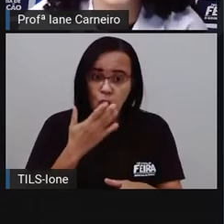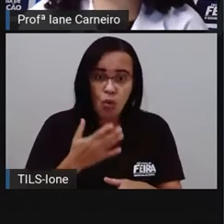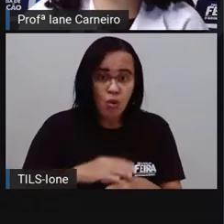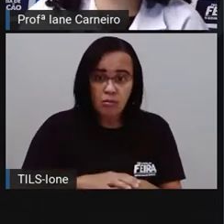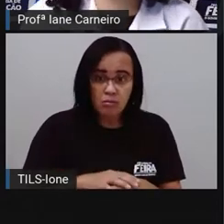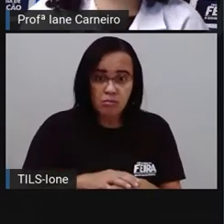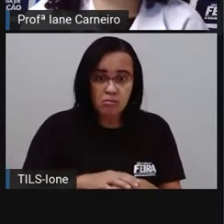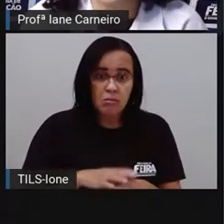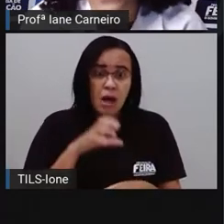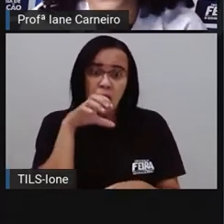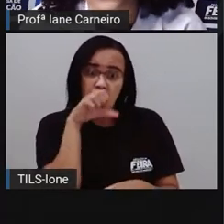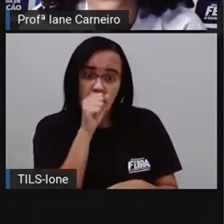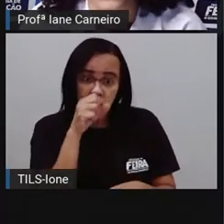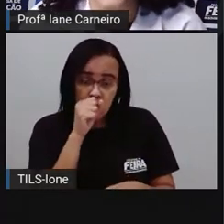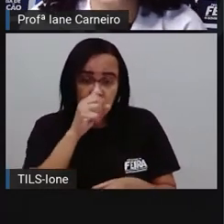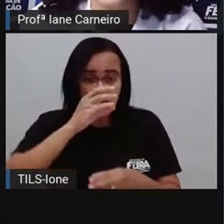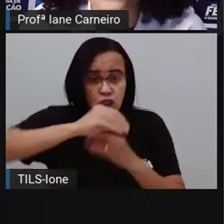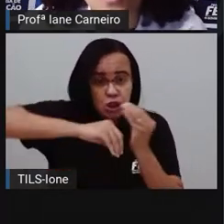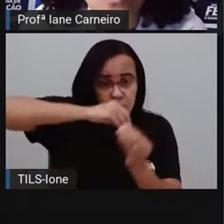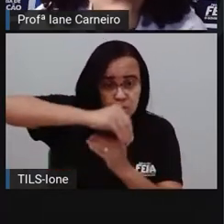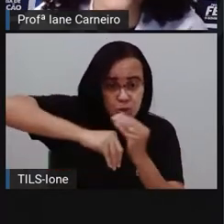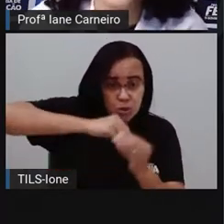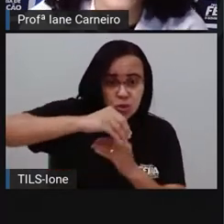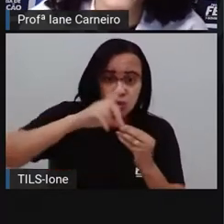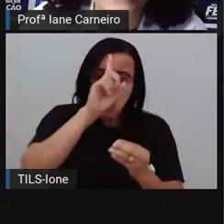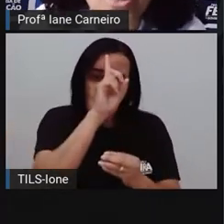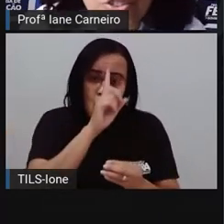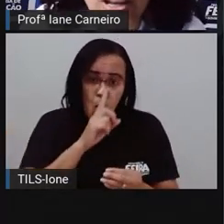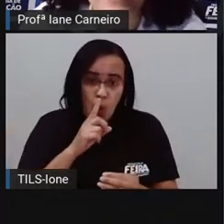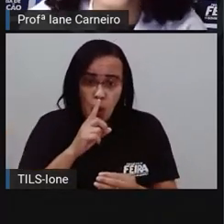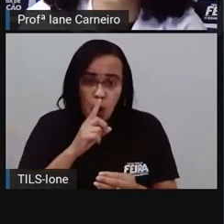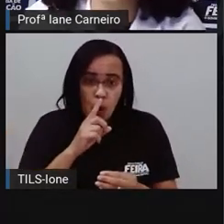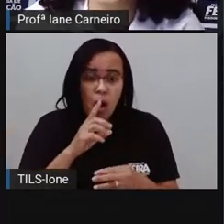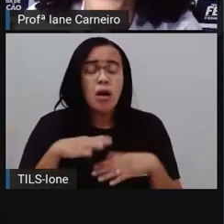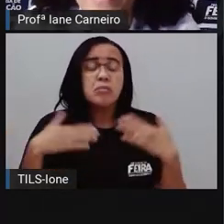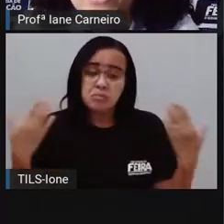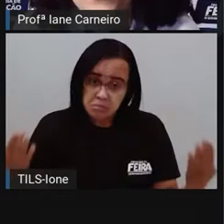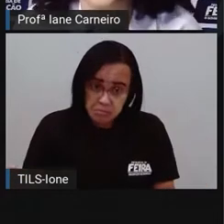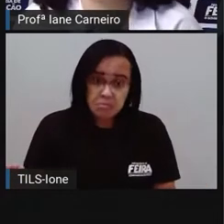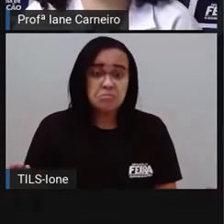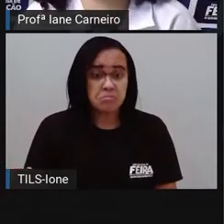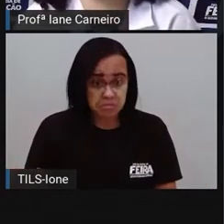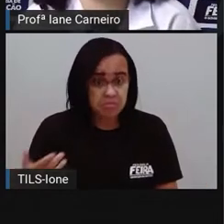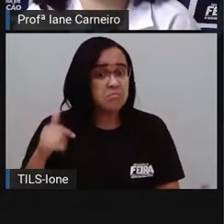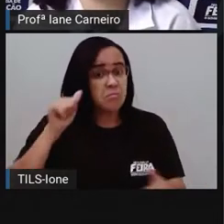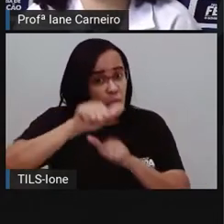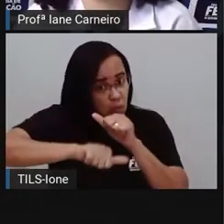alaranjado. Louro, laranja, dourado.